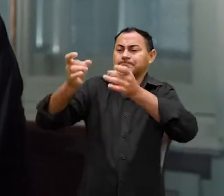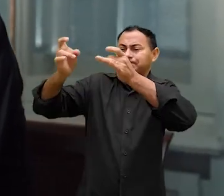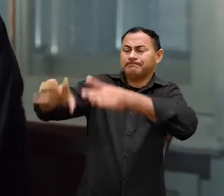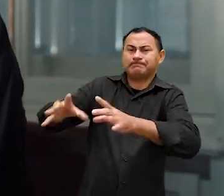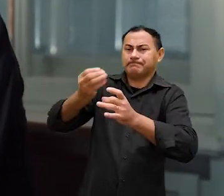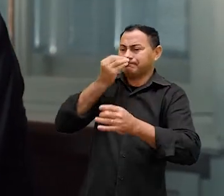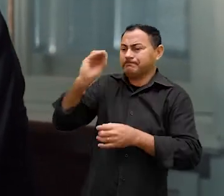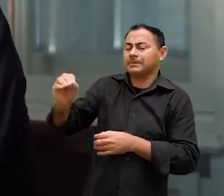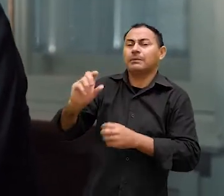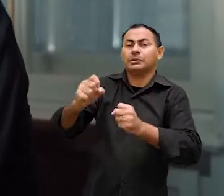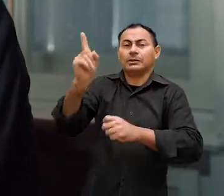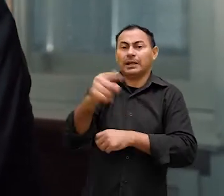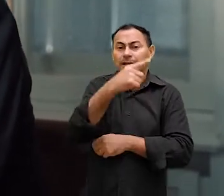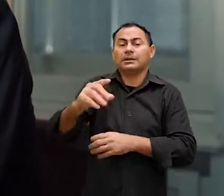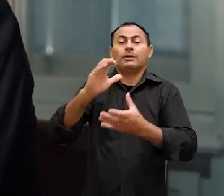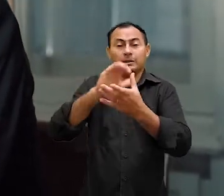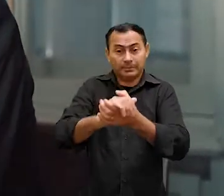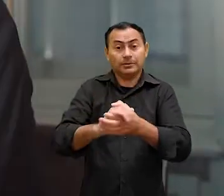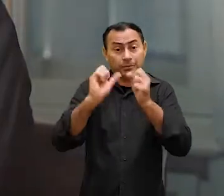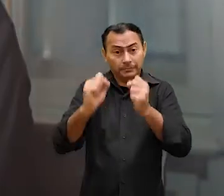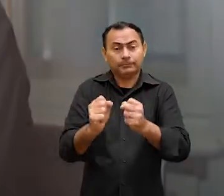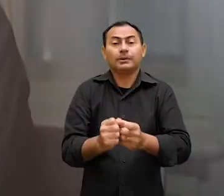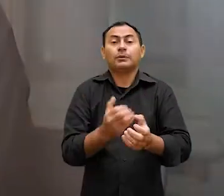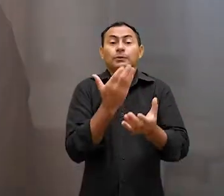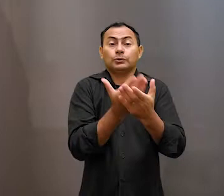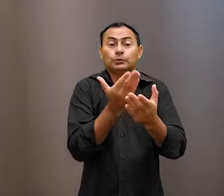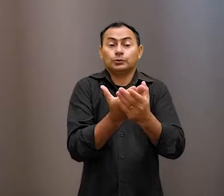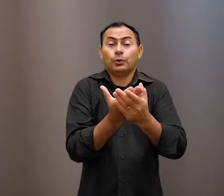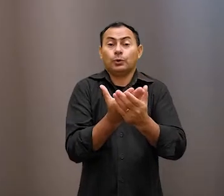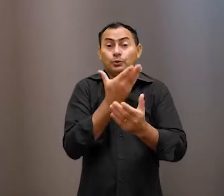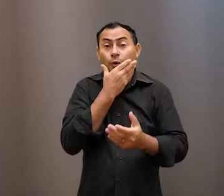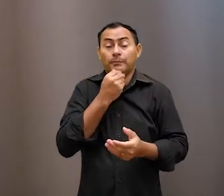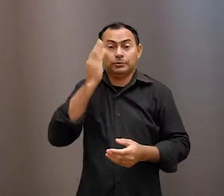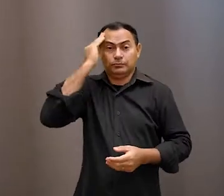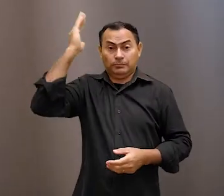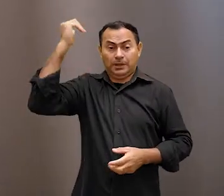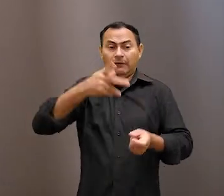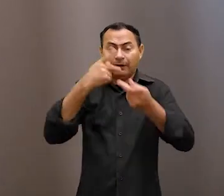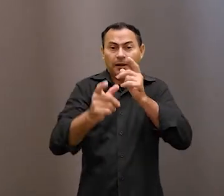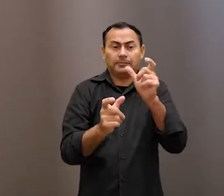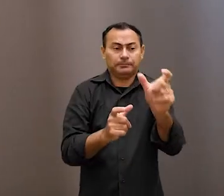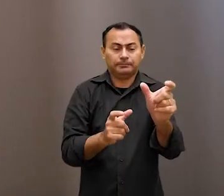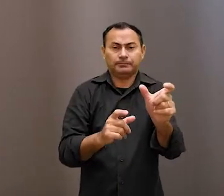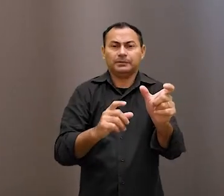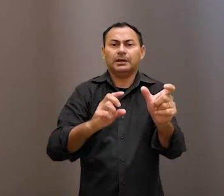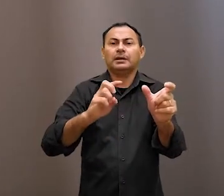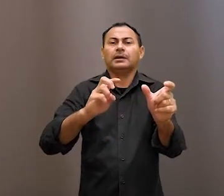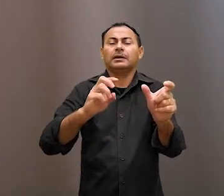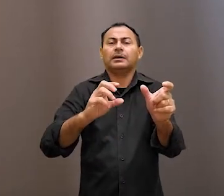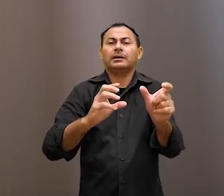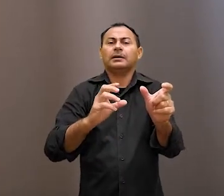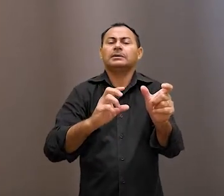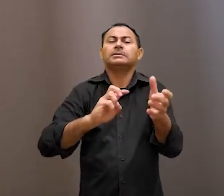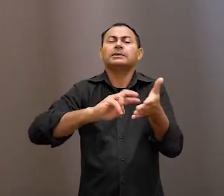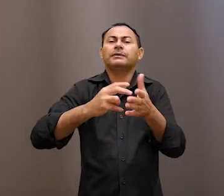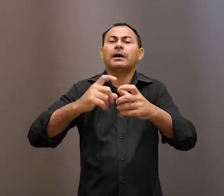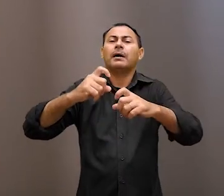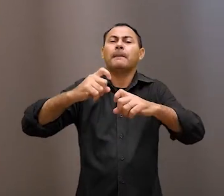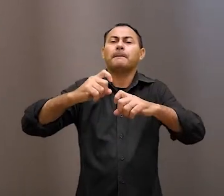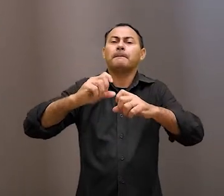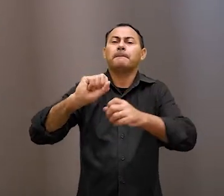Ele poderia até cancelar o casamento. Um estudioso muito respeitado diz que a palavra significa